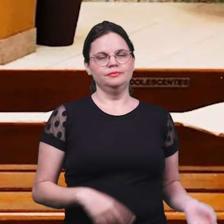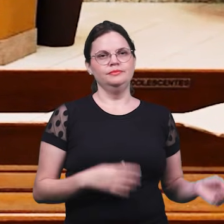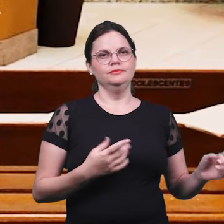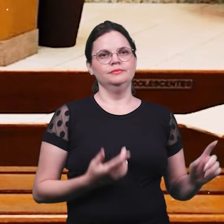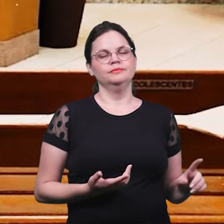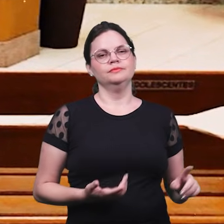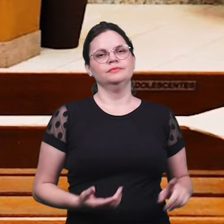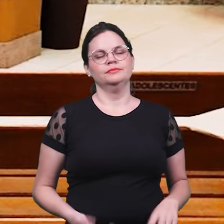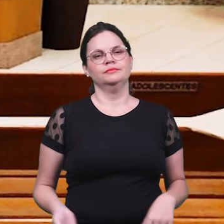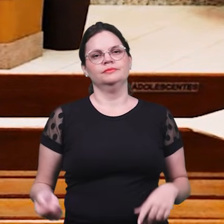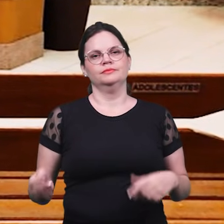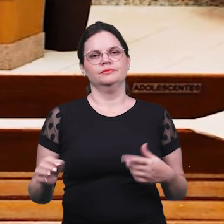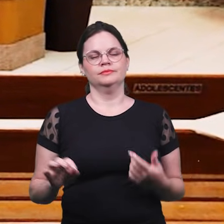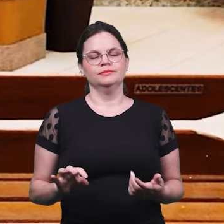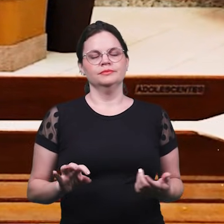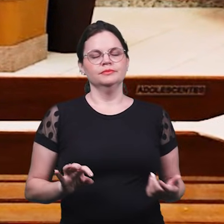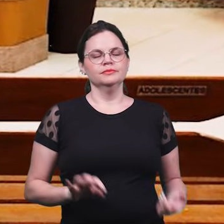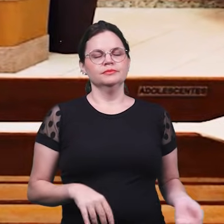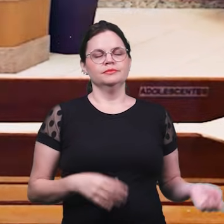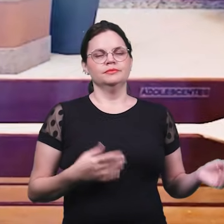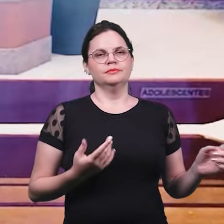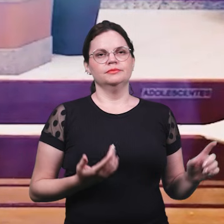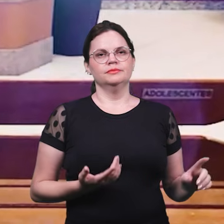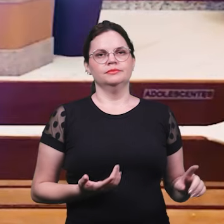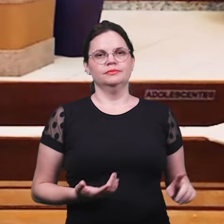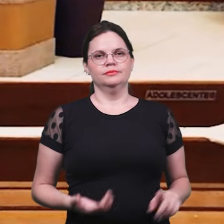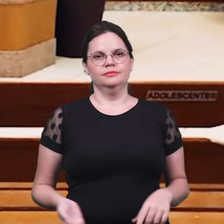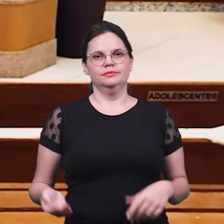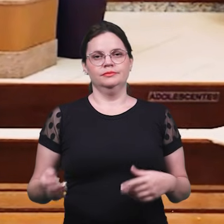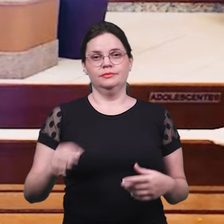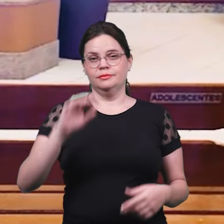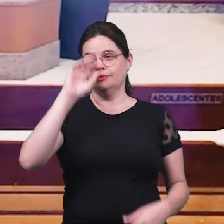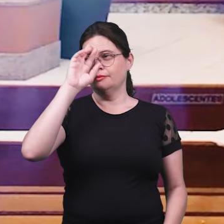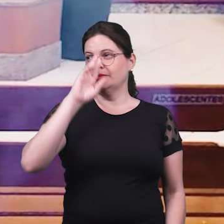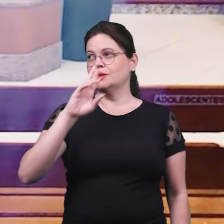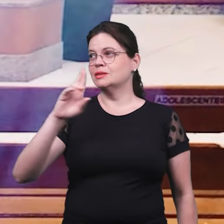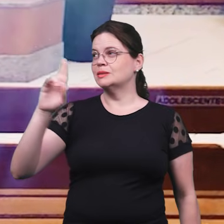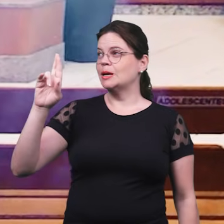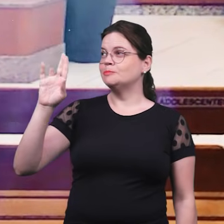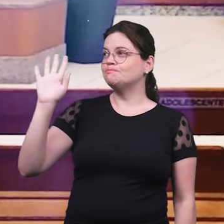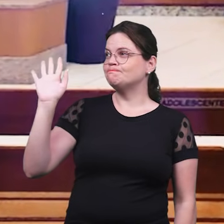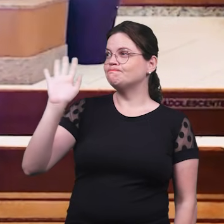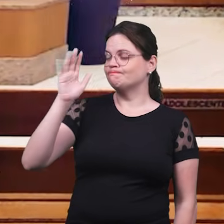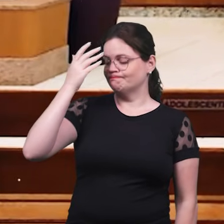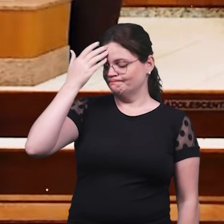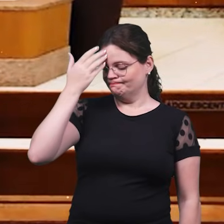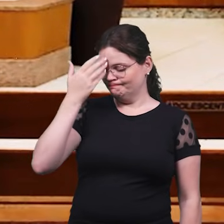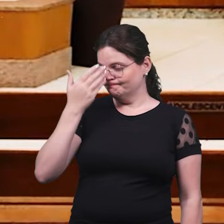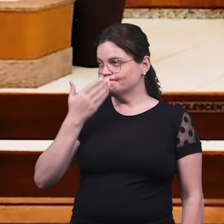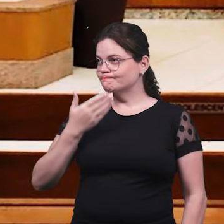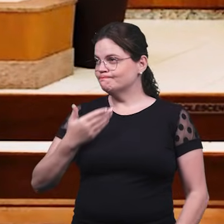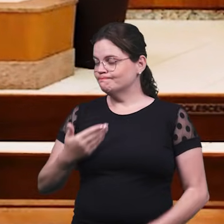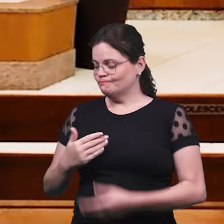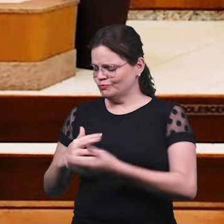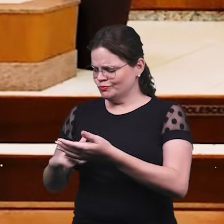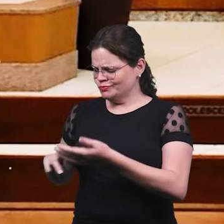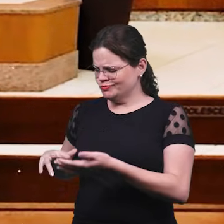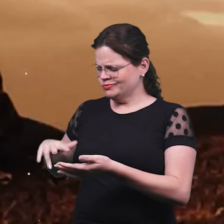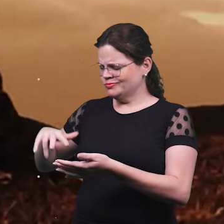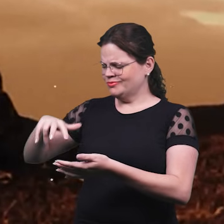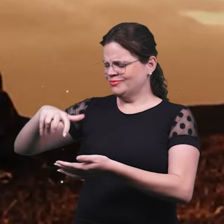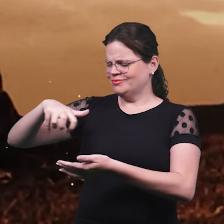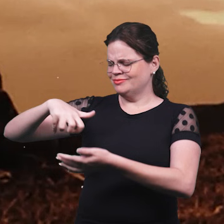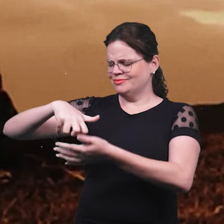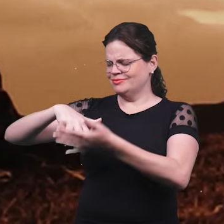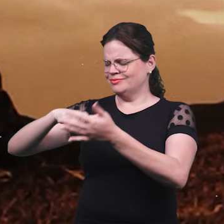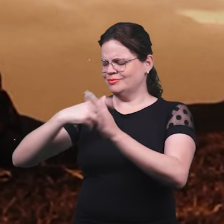Jesus, ó meu Jesus, nesta hora me chego a Ti